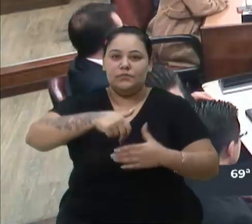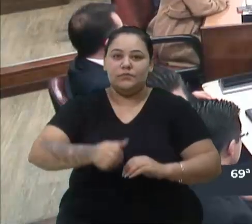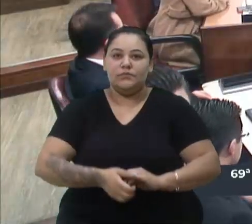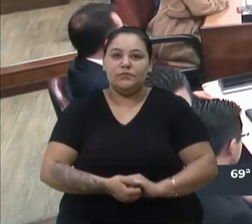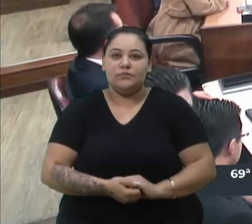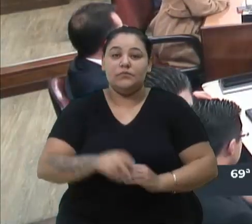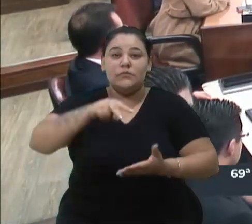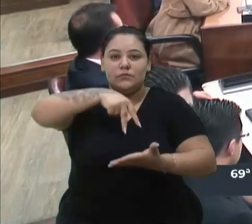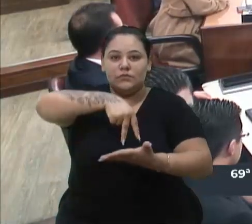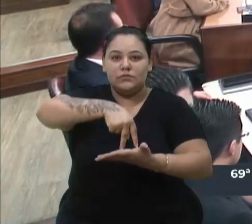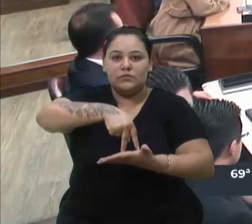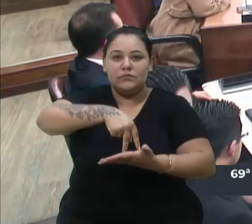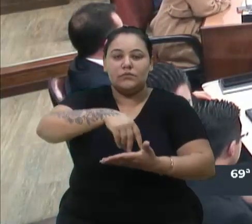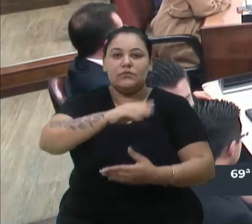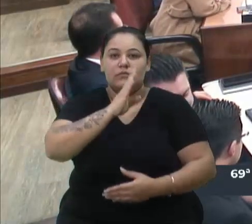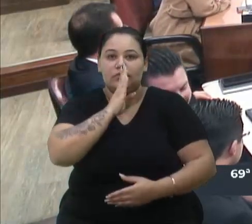silêncio por favor Bom dia